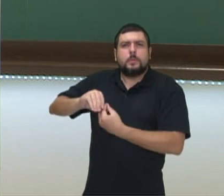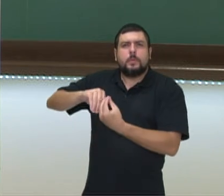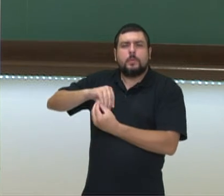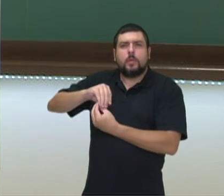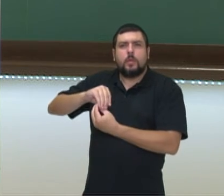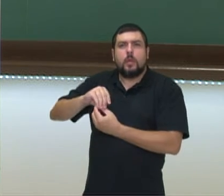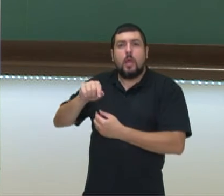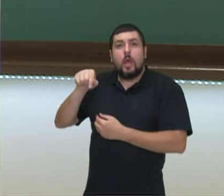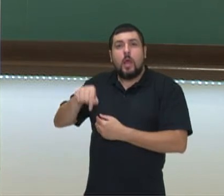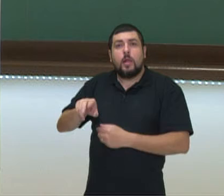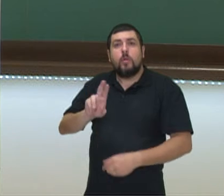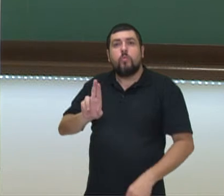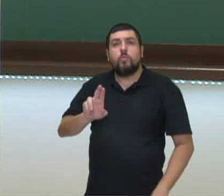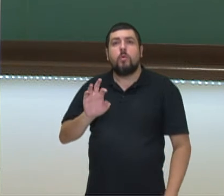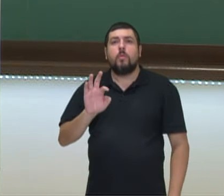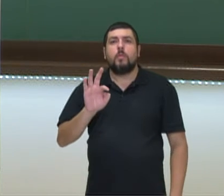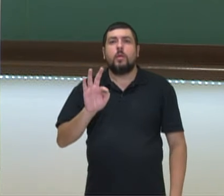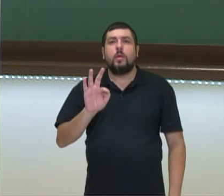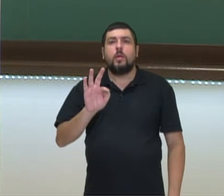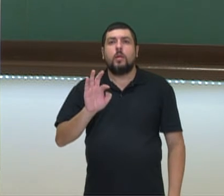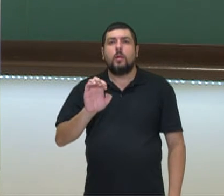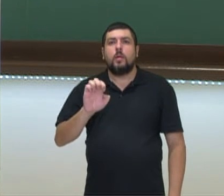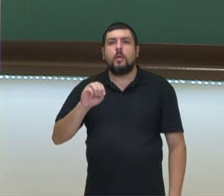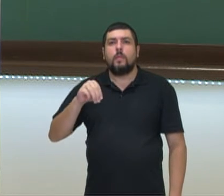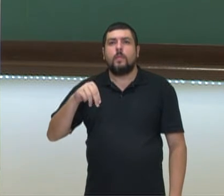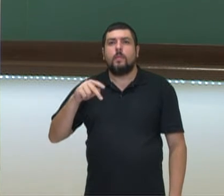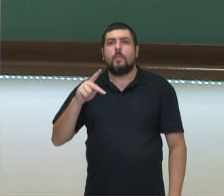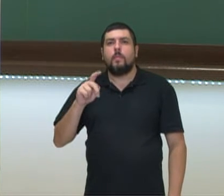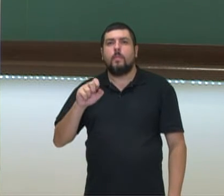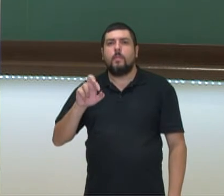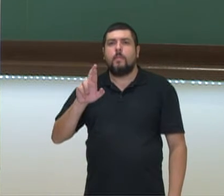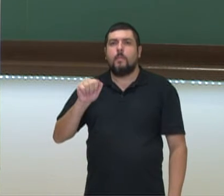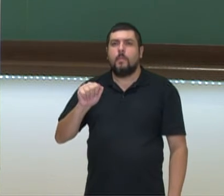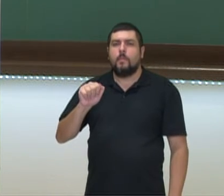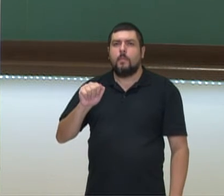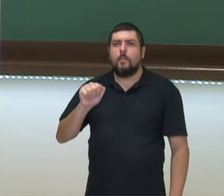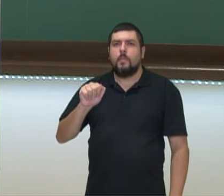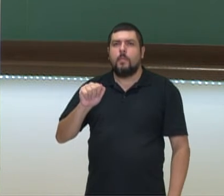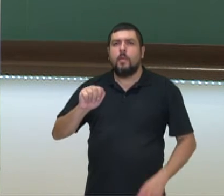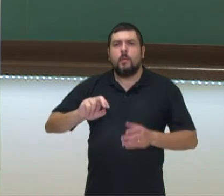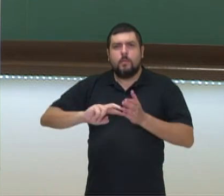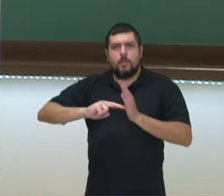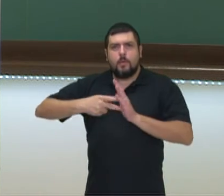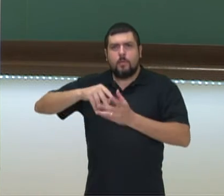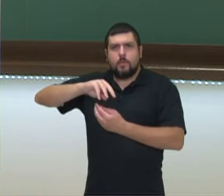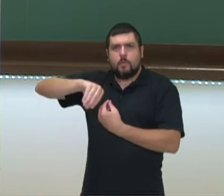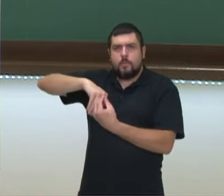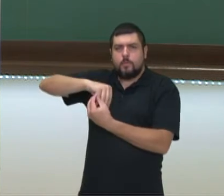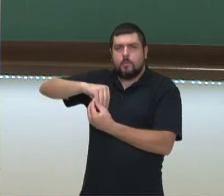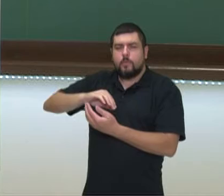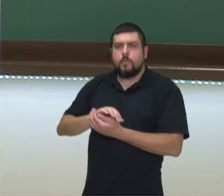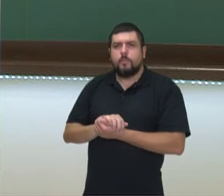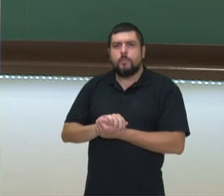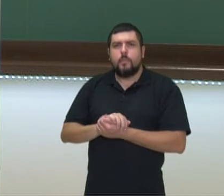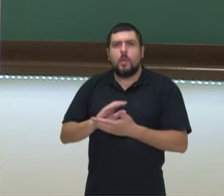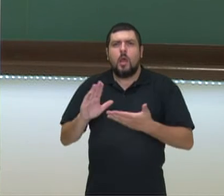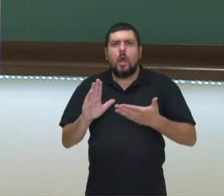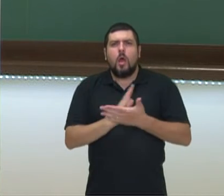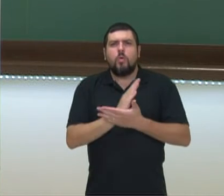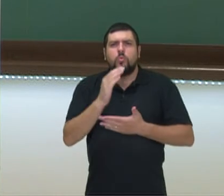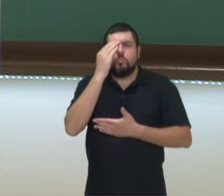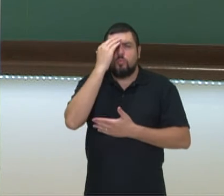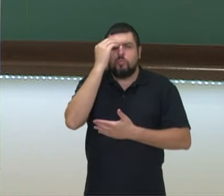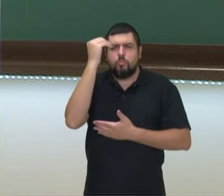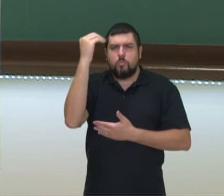de têmpera, né? Alguns artistas mais atuais, como um brasileiro, né, um artista que atuou aqui no Brasil chamado